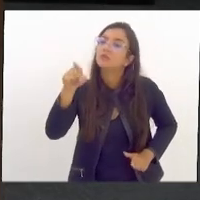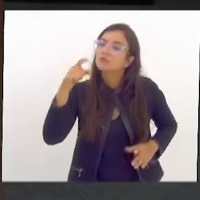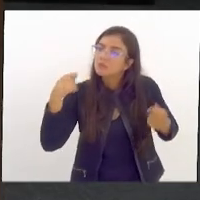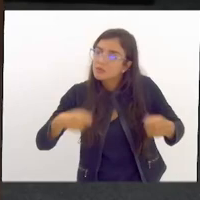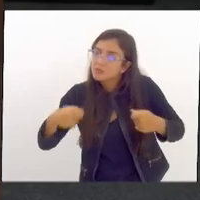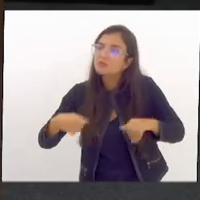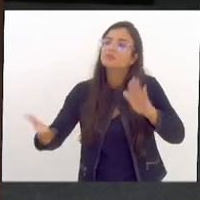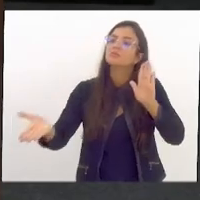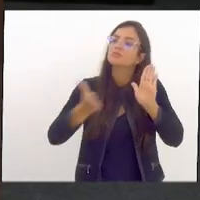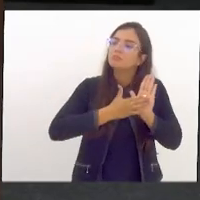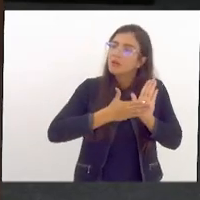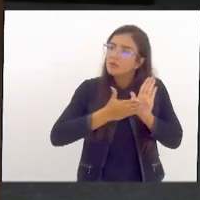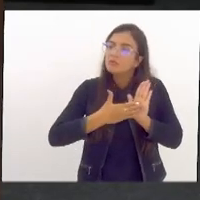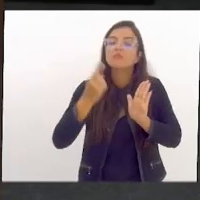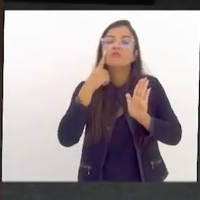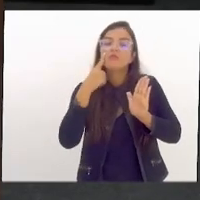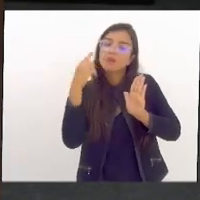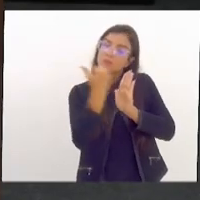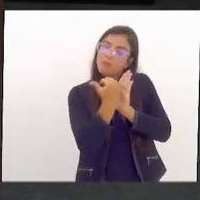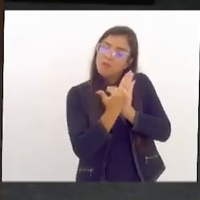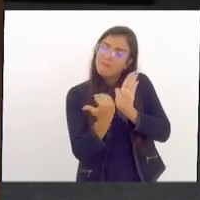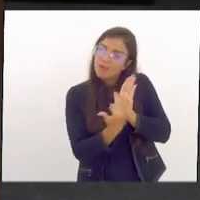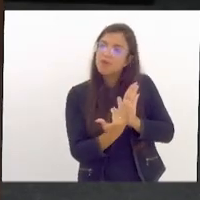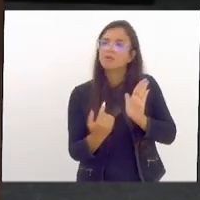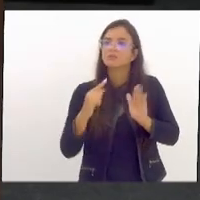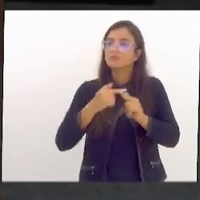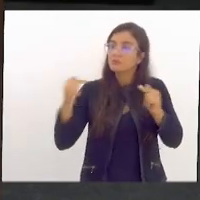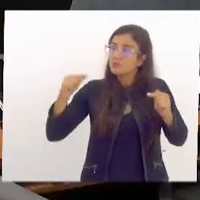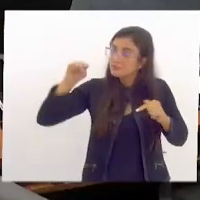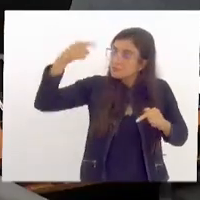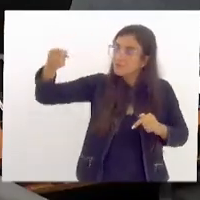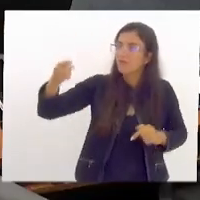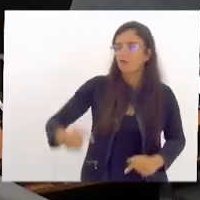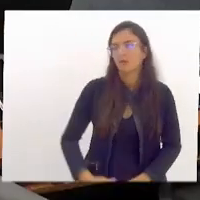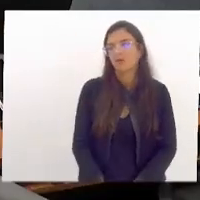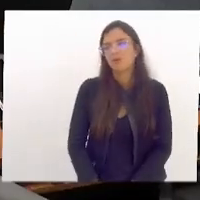na pauta da próxima semana.